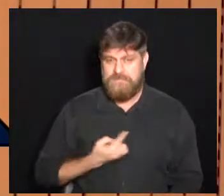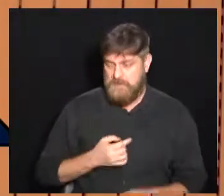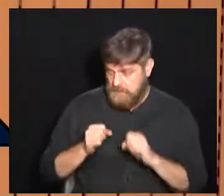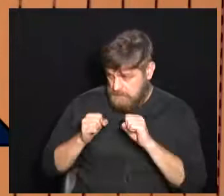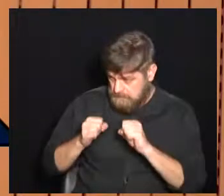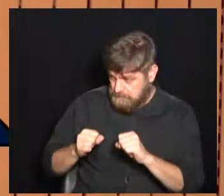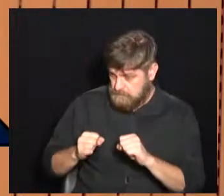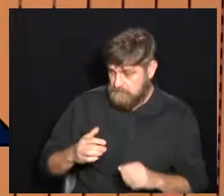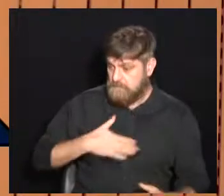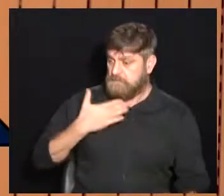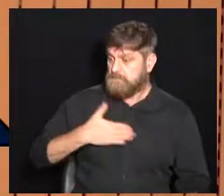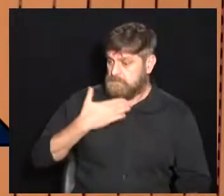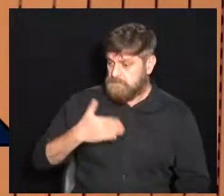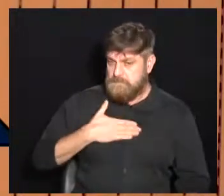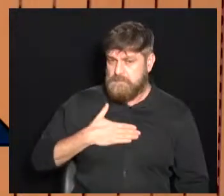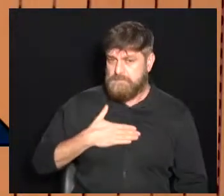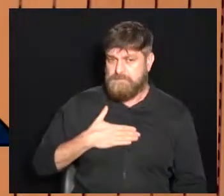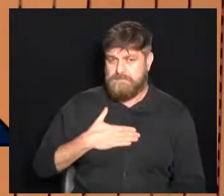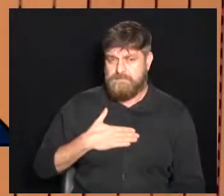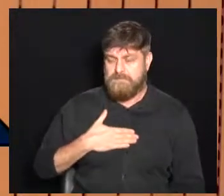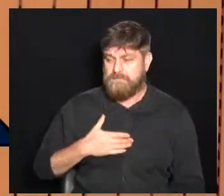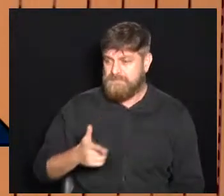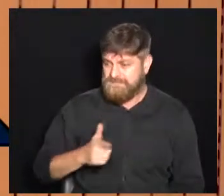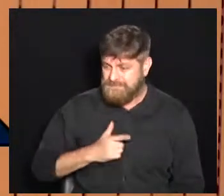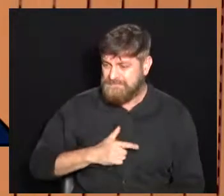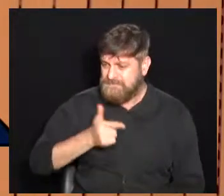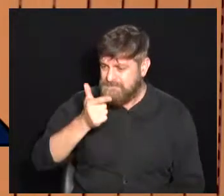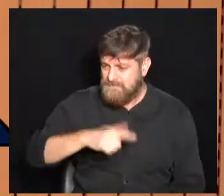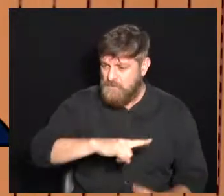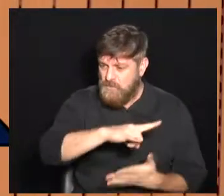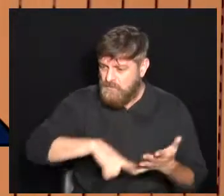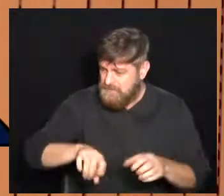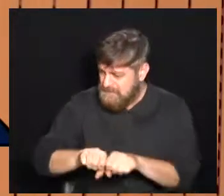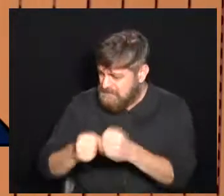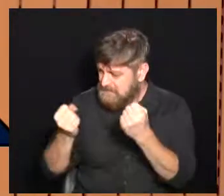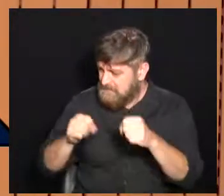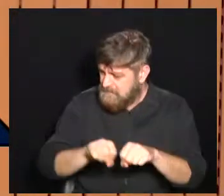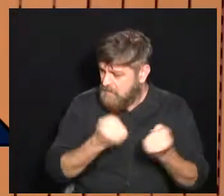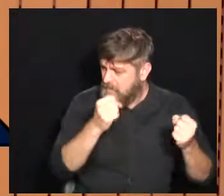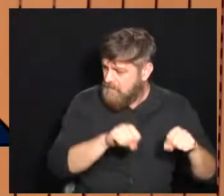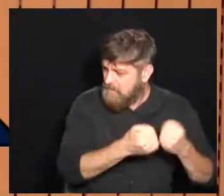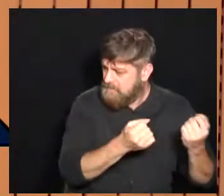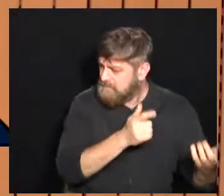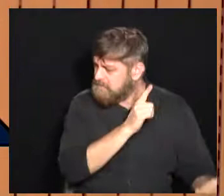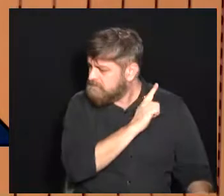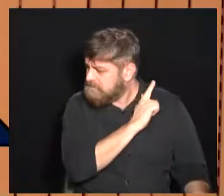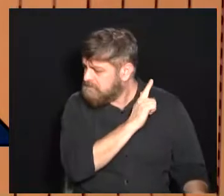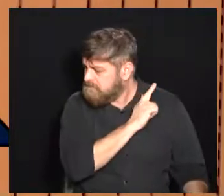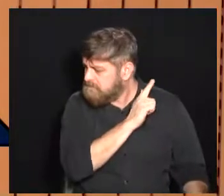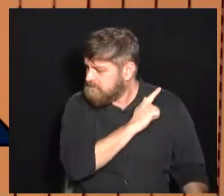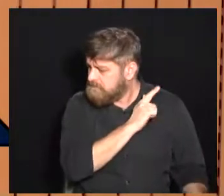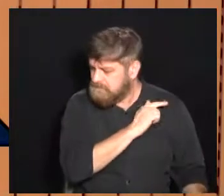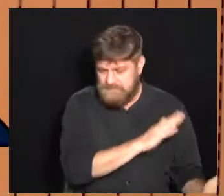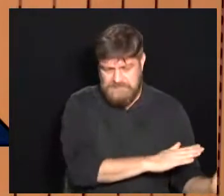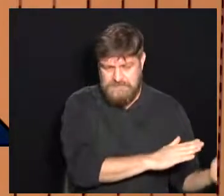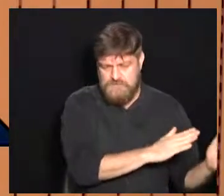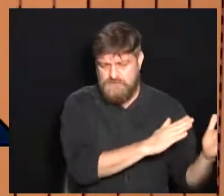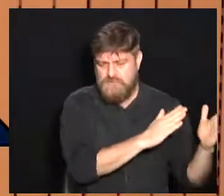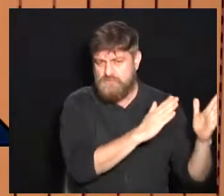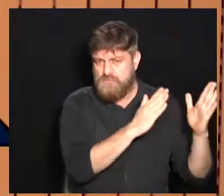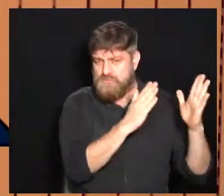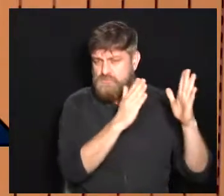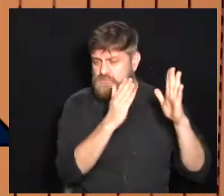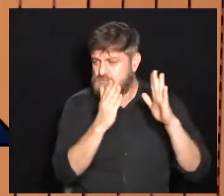ser surpreendidos com novos rompimentos de contratos de gestão durante